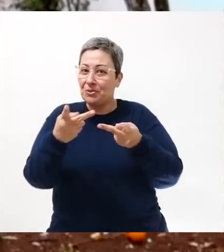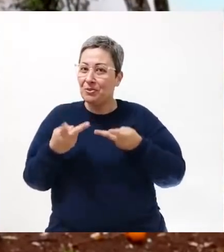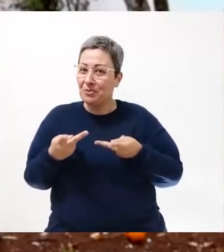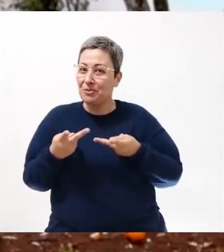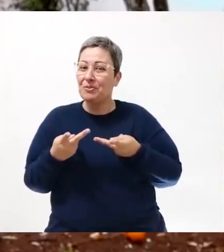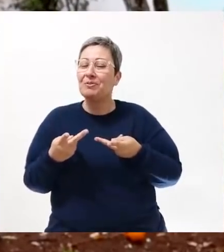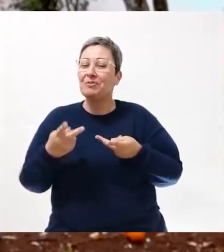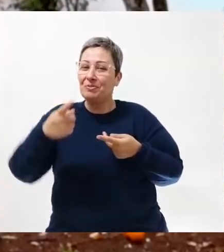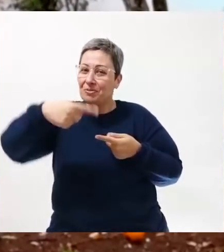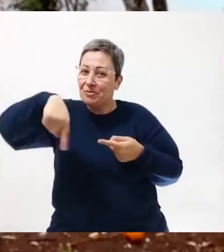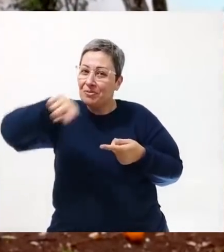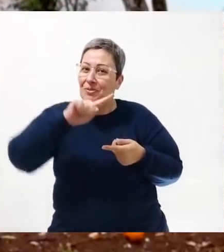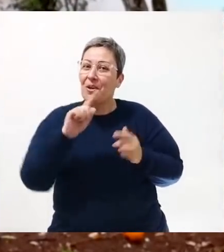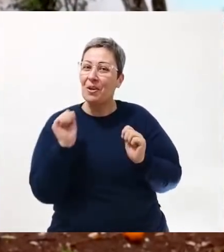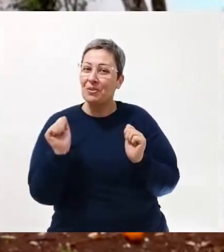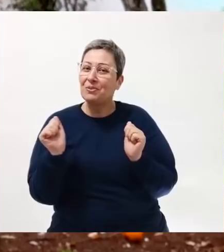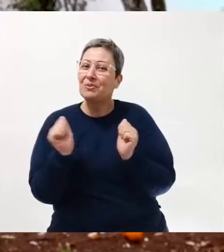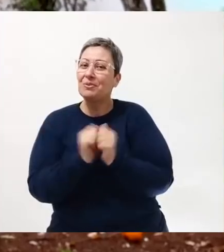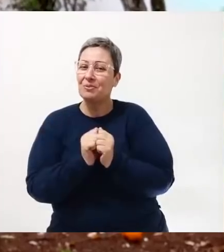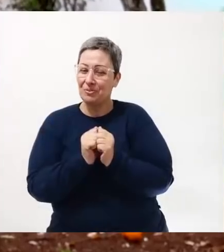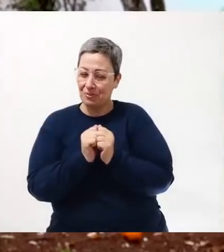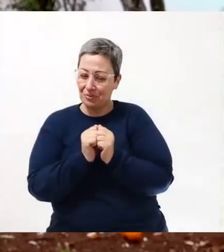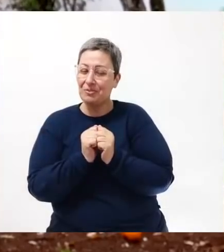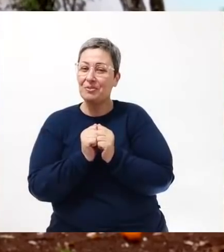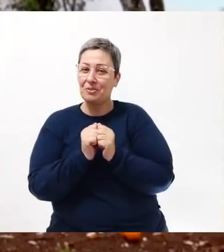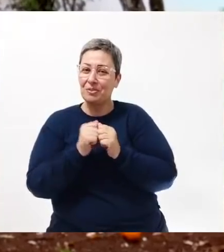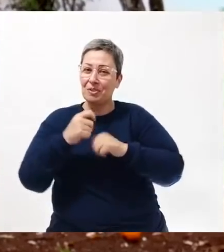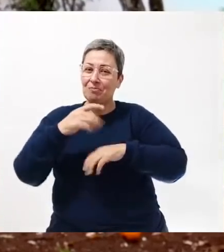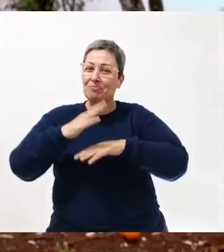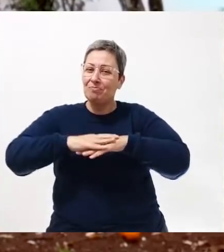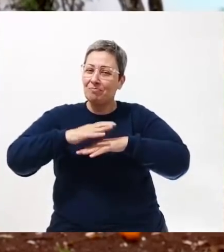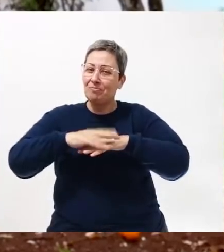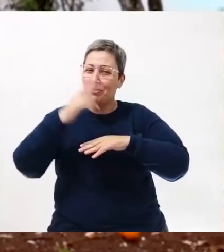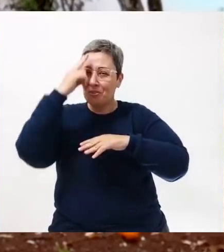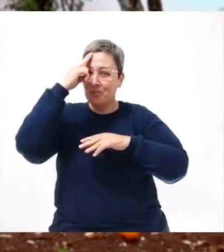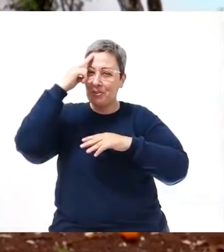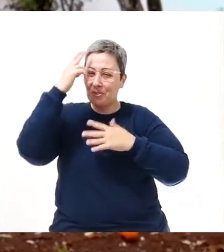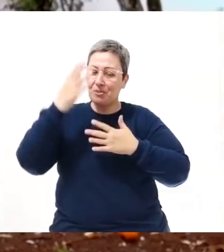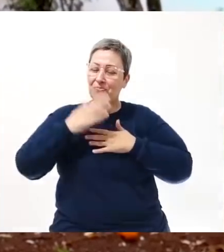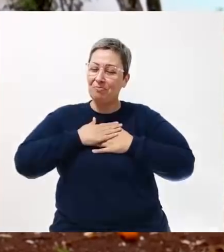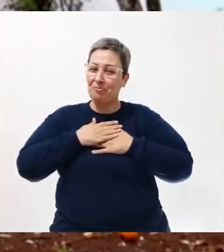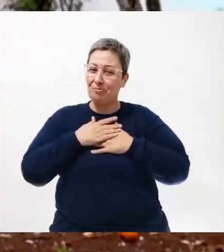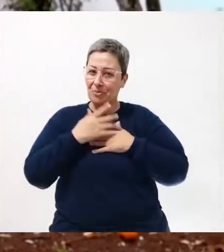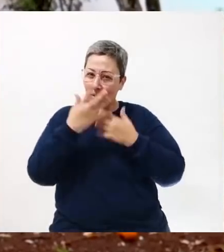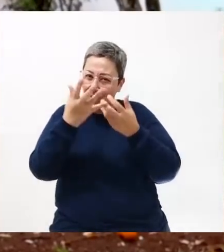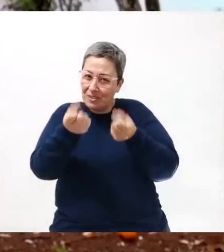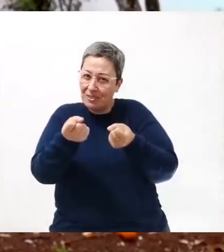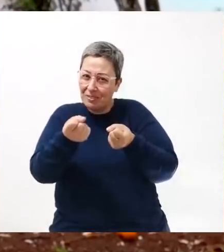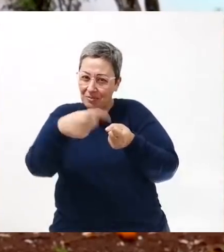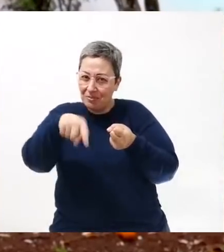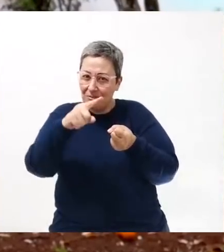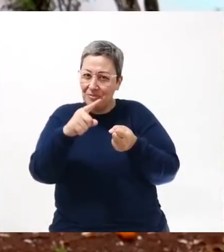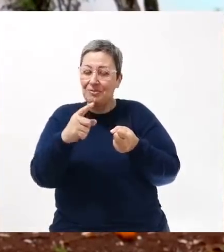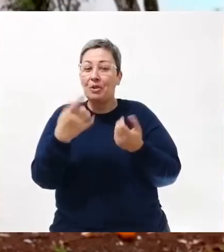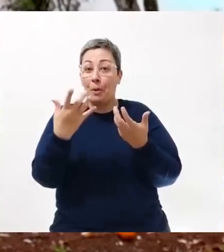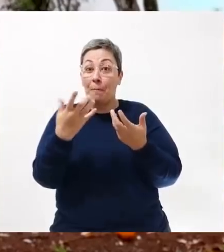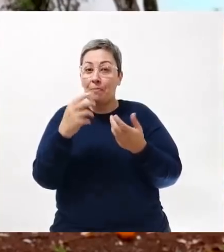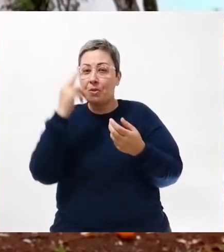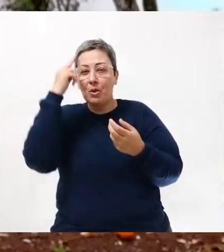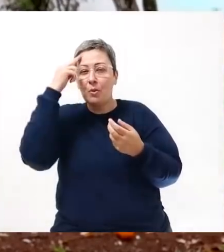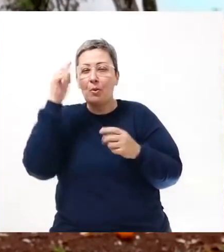E hoje eu convido você para juntos realizarmos o meu sonho. Você